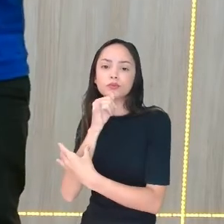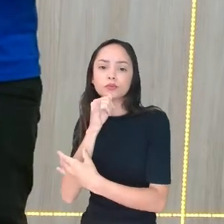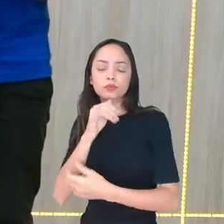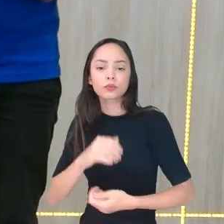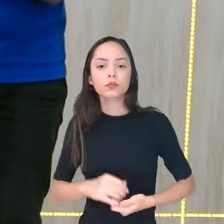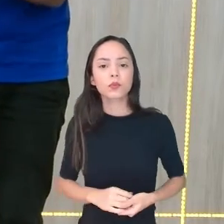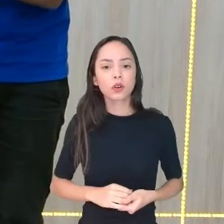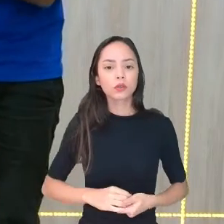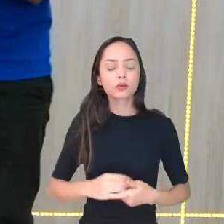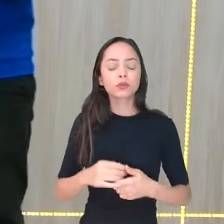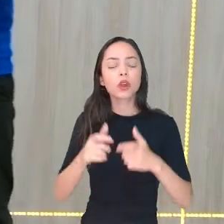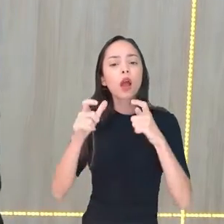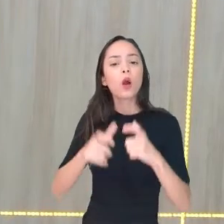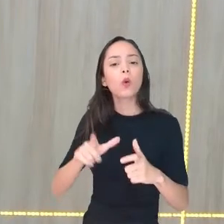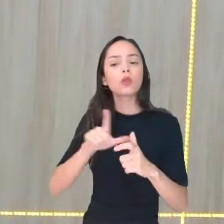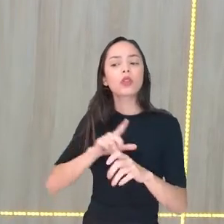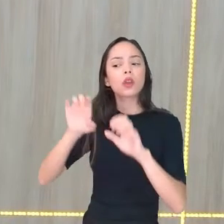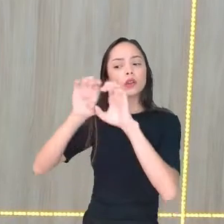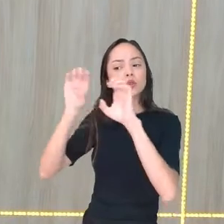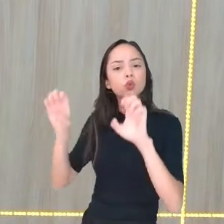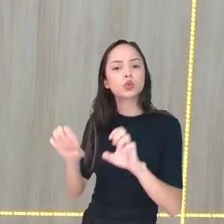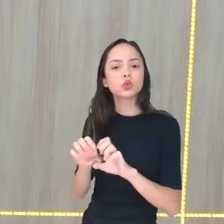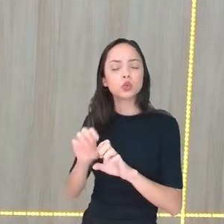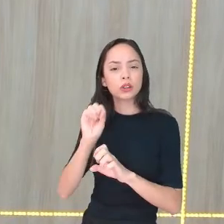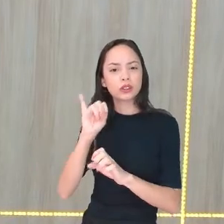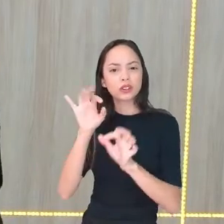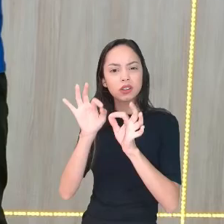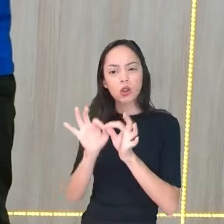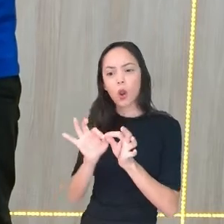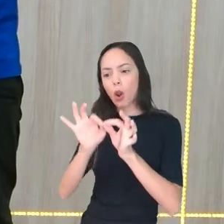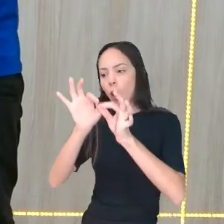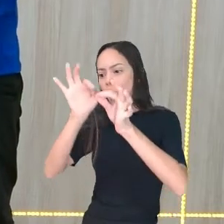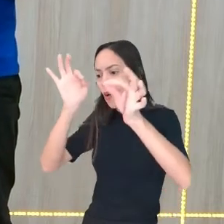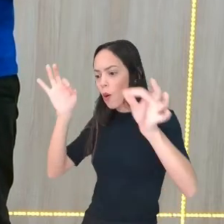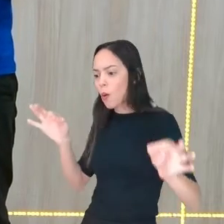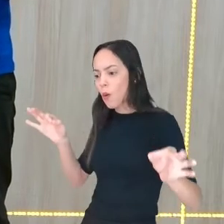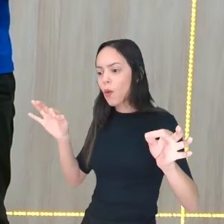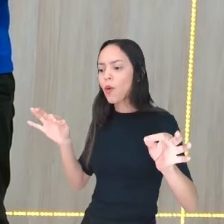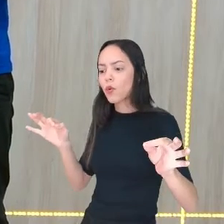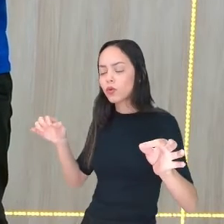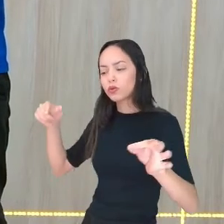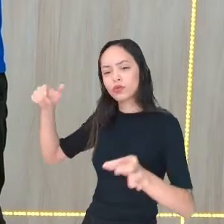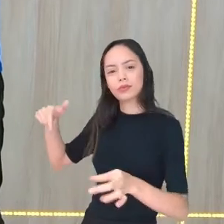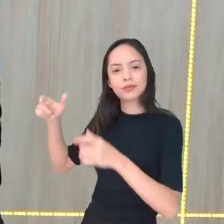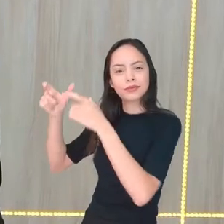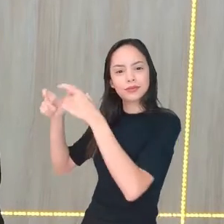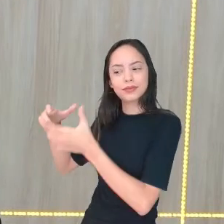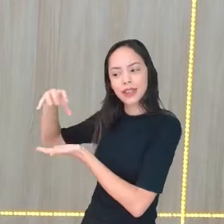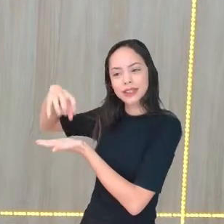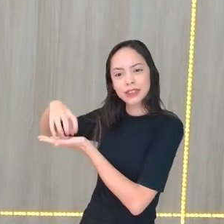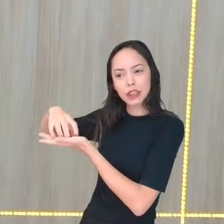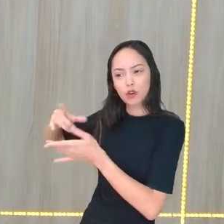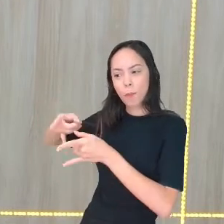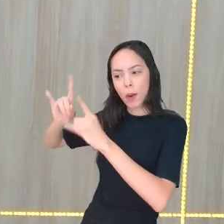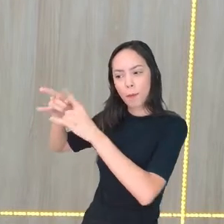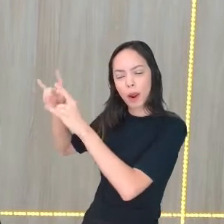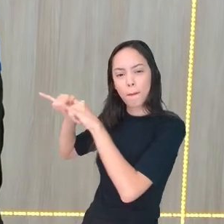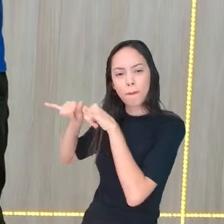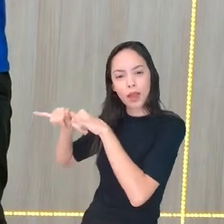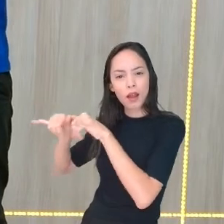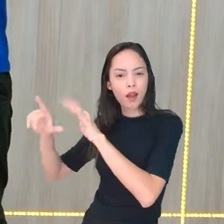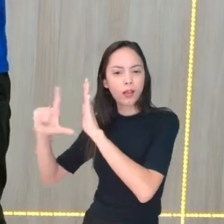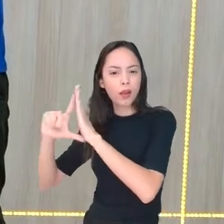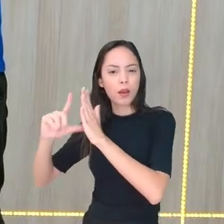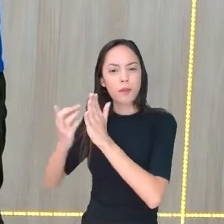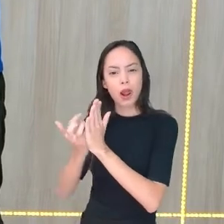está a infraestrutura. Então, quanto mais distante dos centros urbanos, tendem a ser, e aí